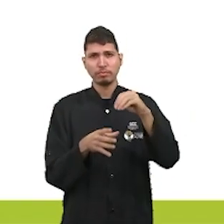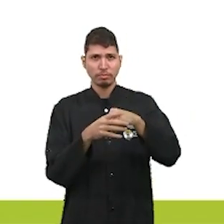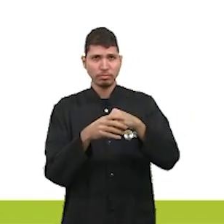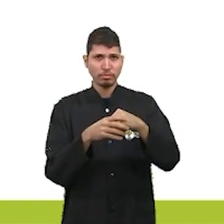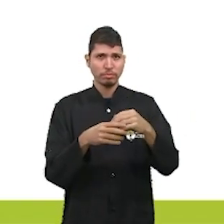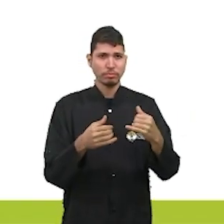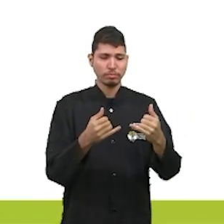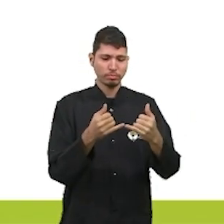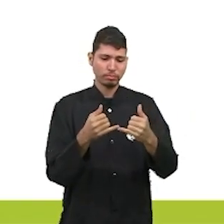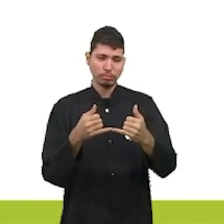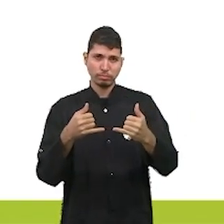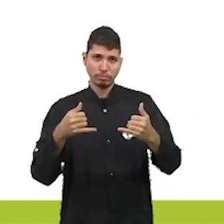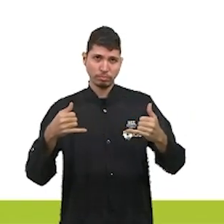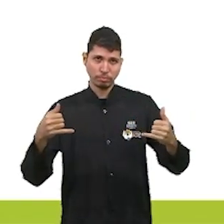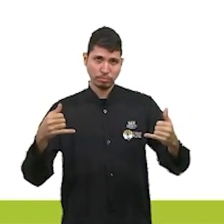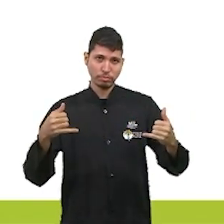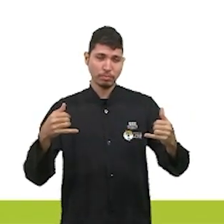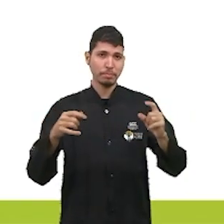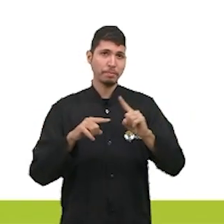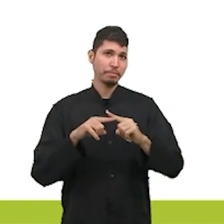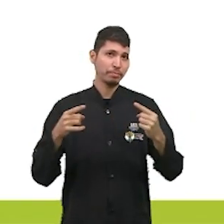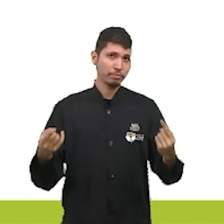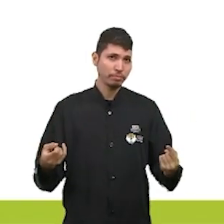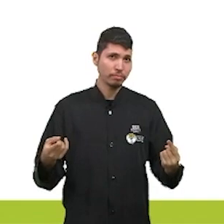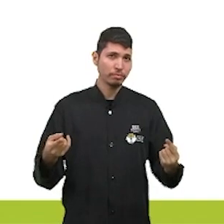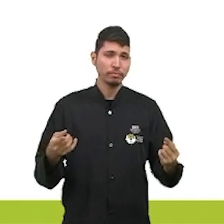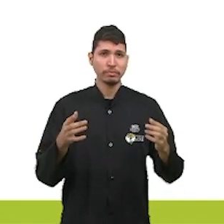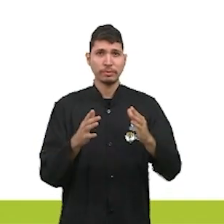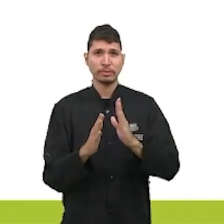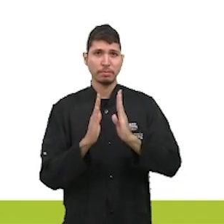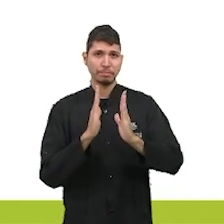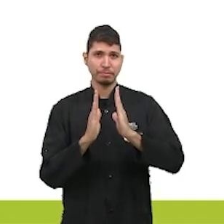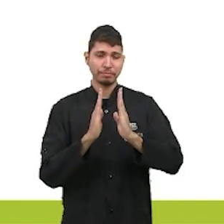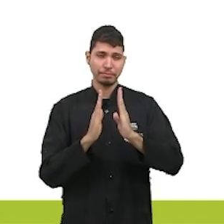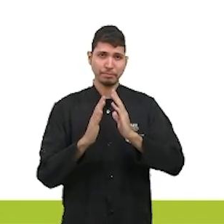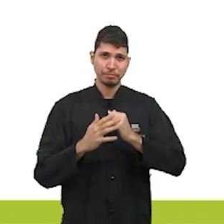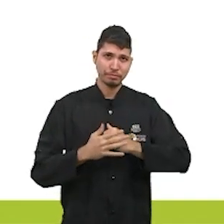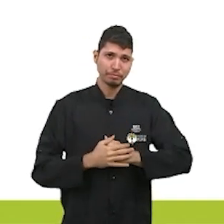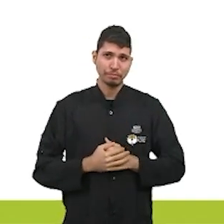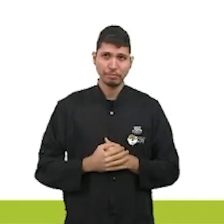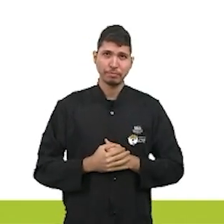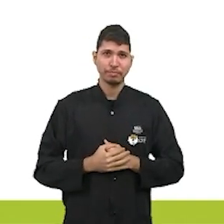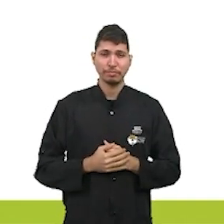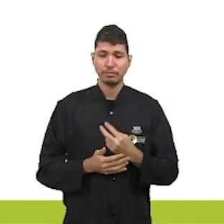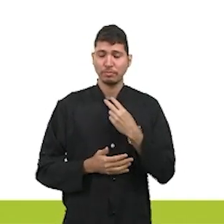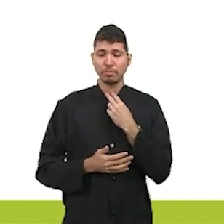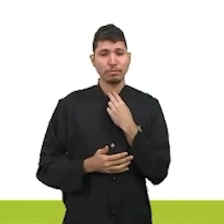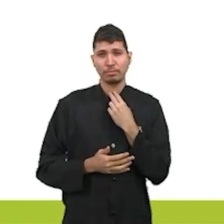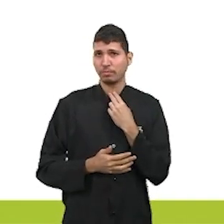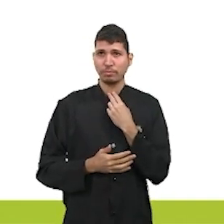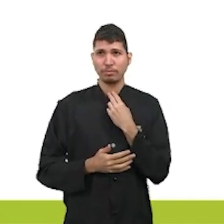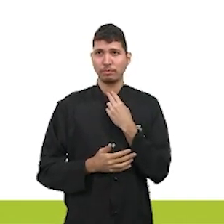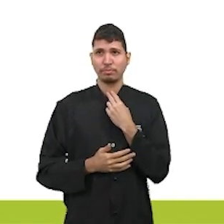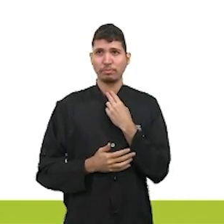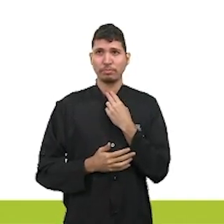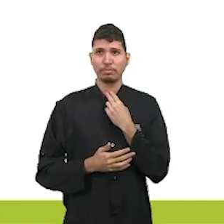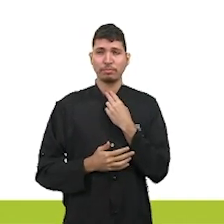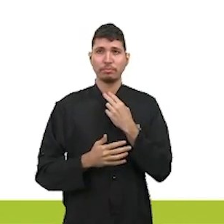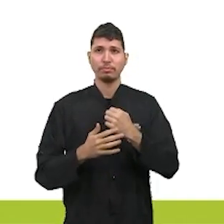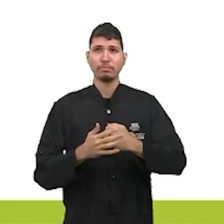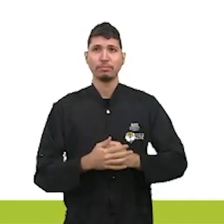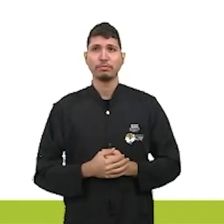ali com o circuito do veículo, entretanto, ela está em paralelo, tá? E ela não pode, no caso do amperímetro,